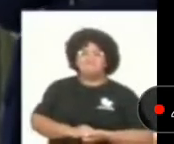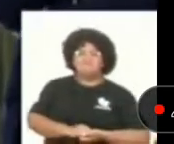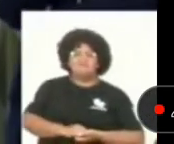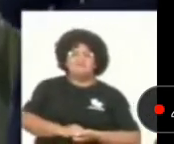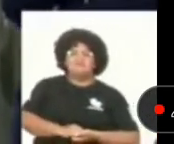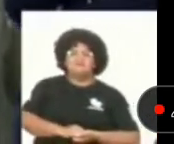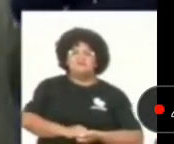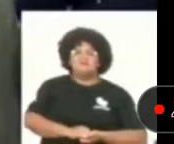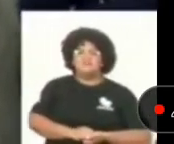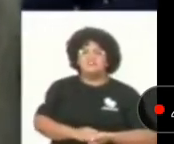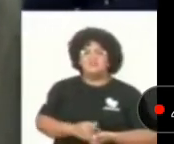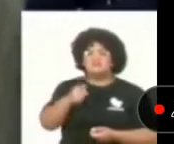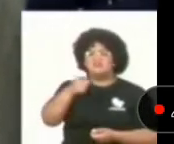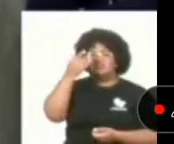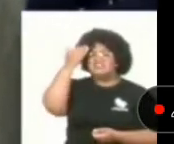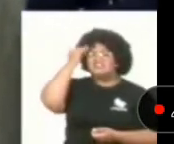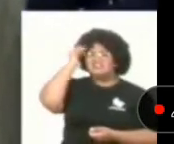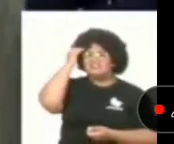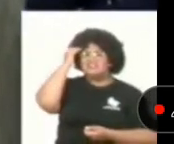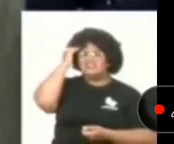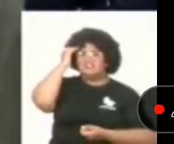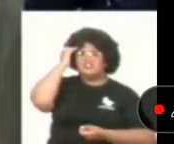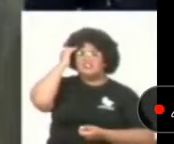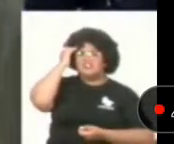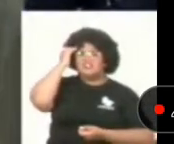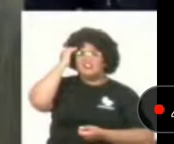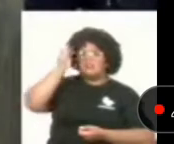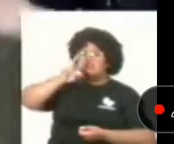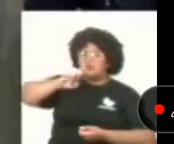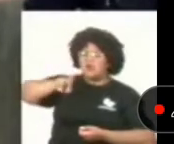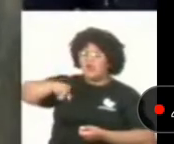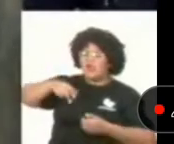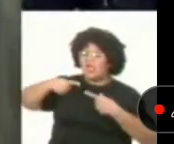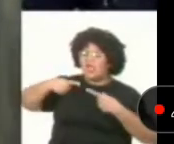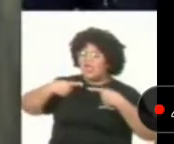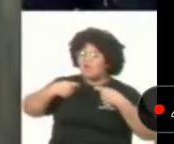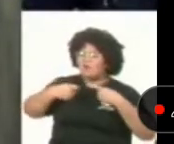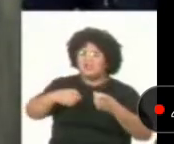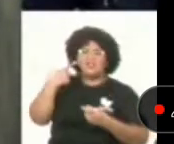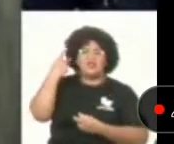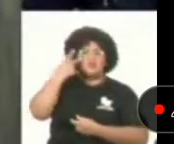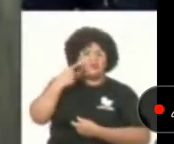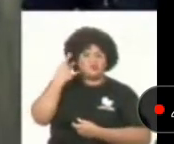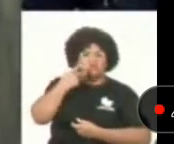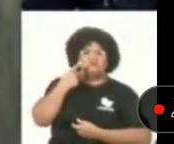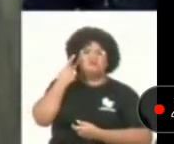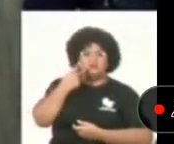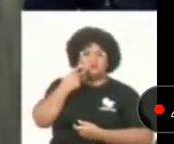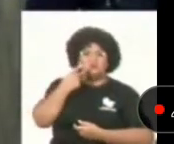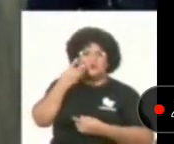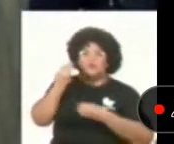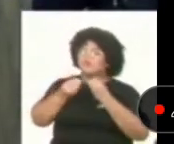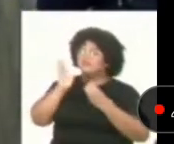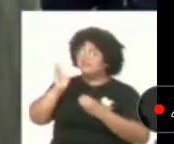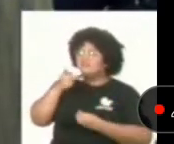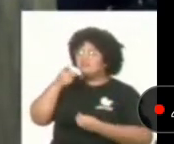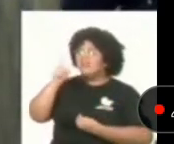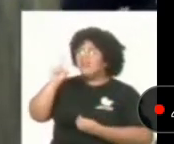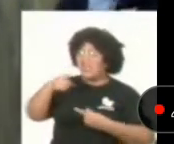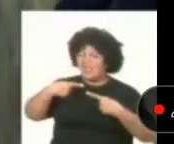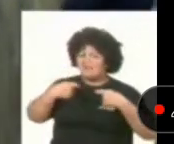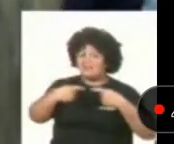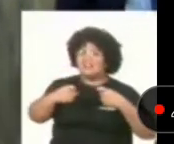E aí você entende que não é uma guerra política, como foi bem colocado aqui. É uma guerra